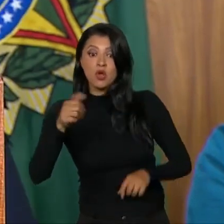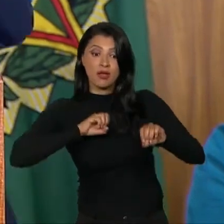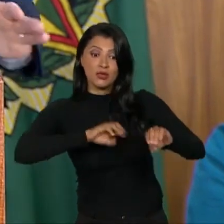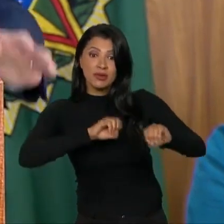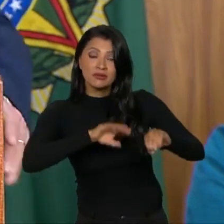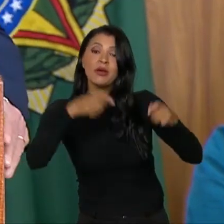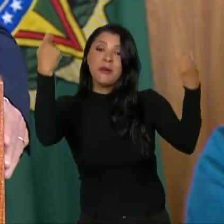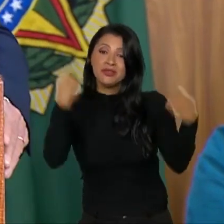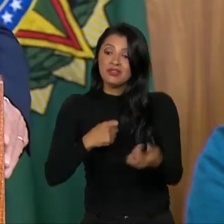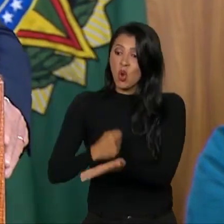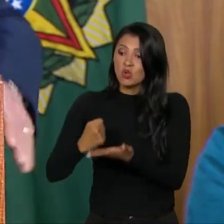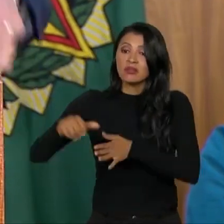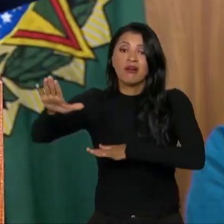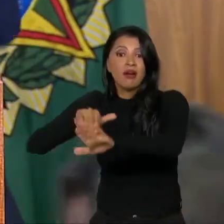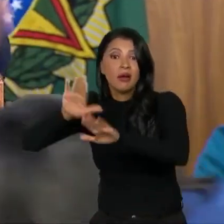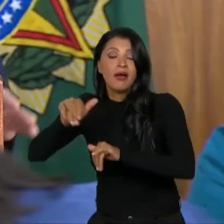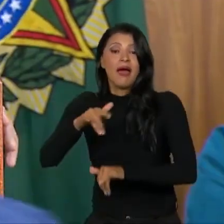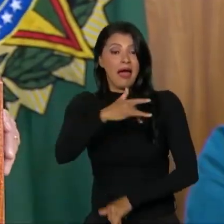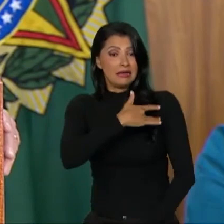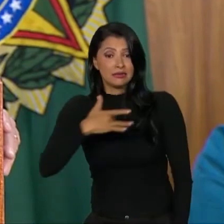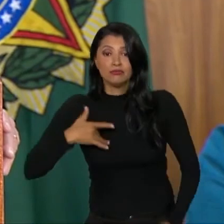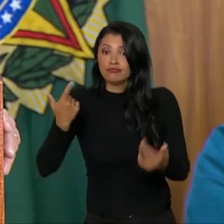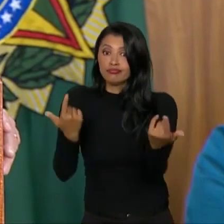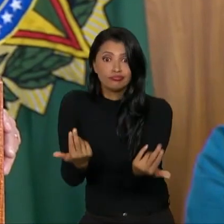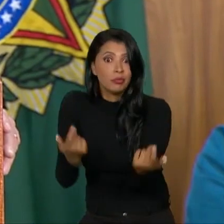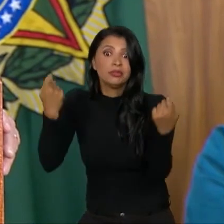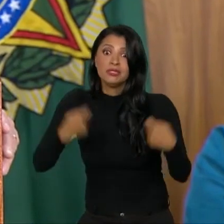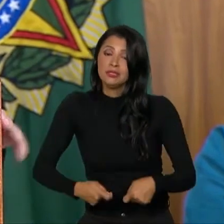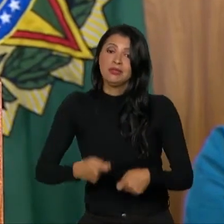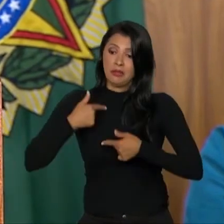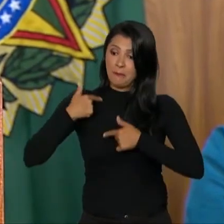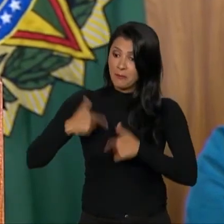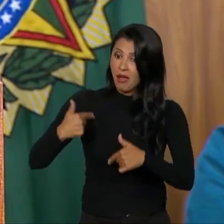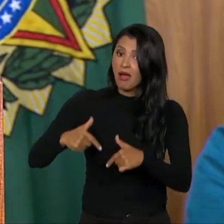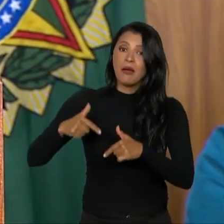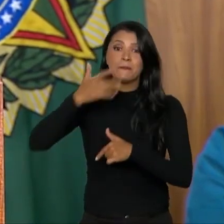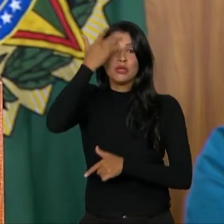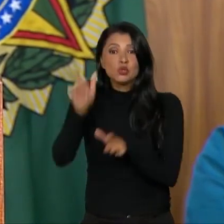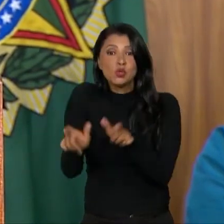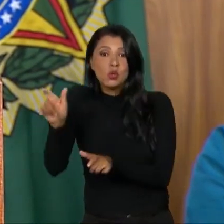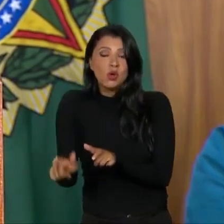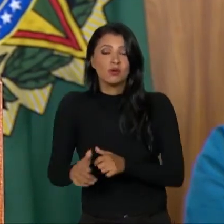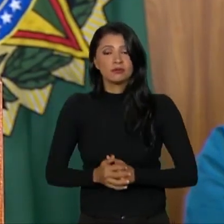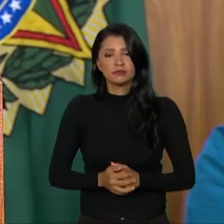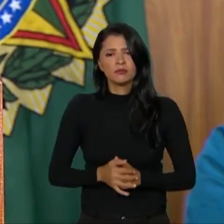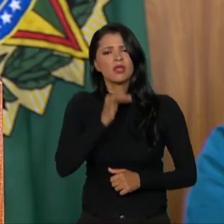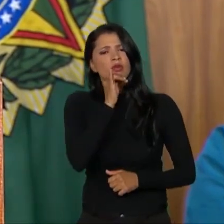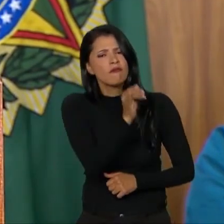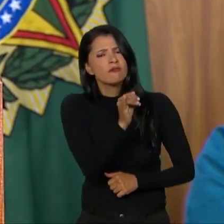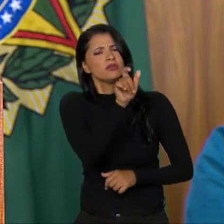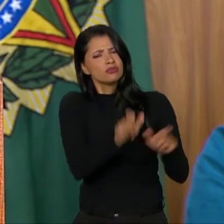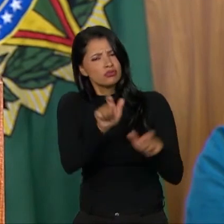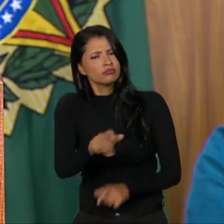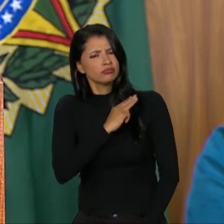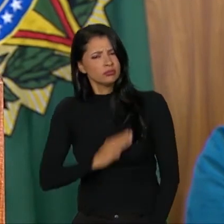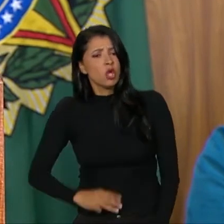a gente vai ter que contratar mais gente. A saúde é a mesma coisa. Bem, eu tenho dito para os ministros: olha,